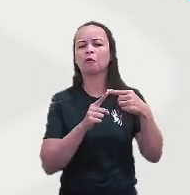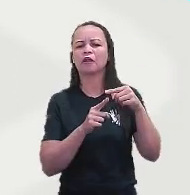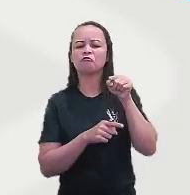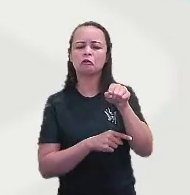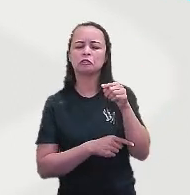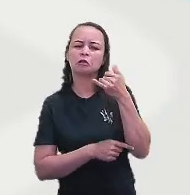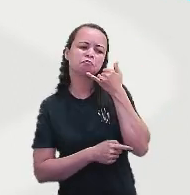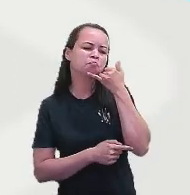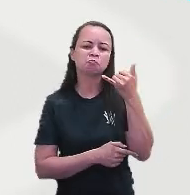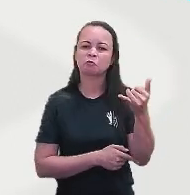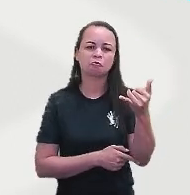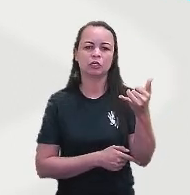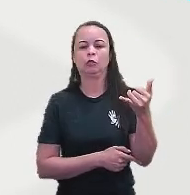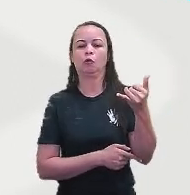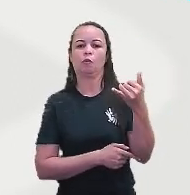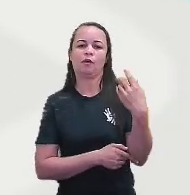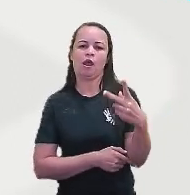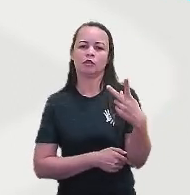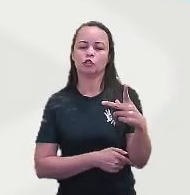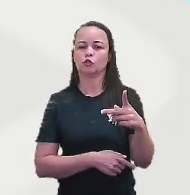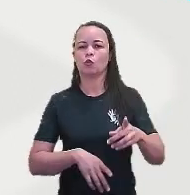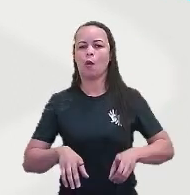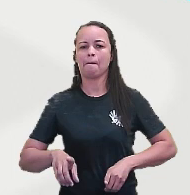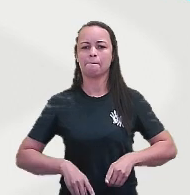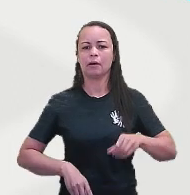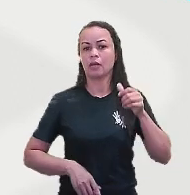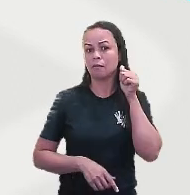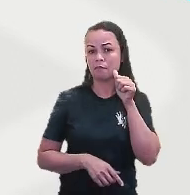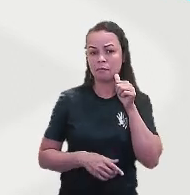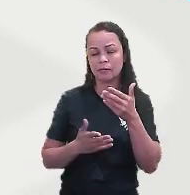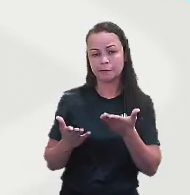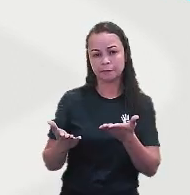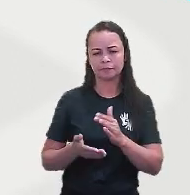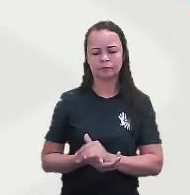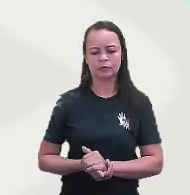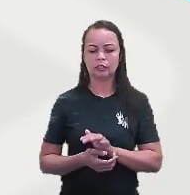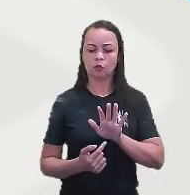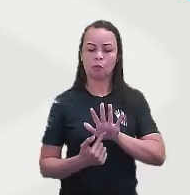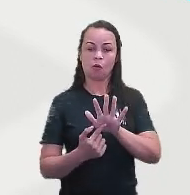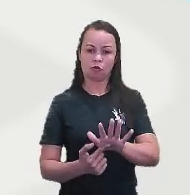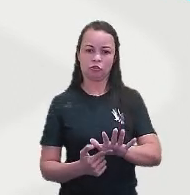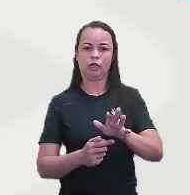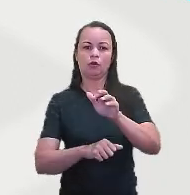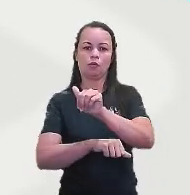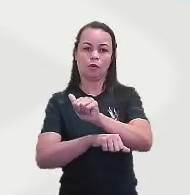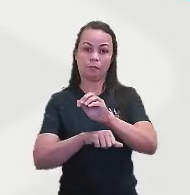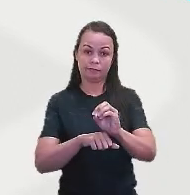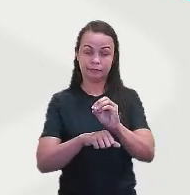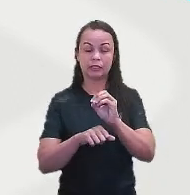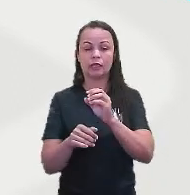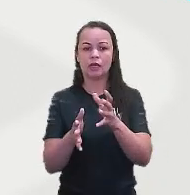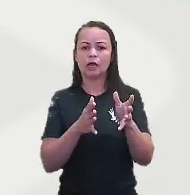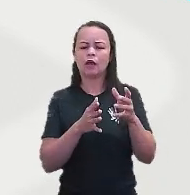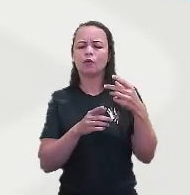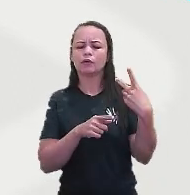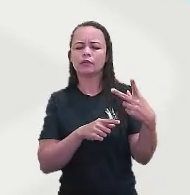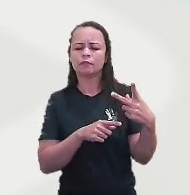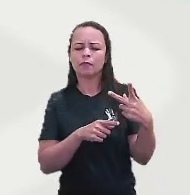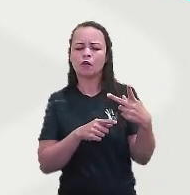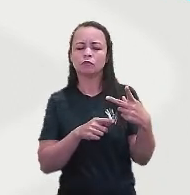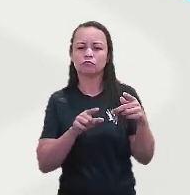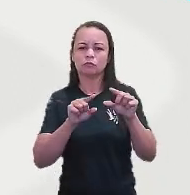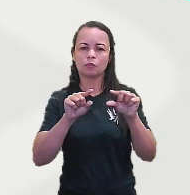ligado para sua prima. Então, temos aqui a presença do artigo, o que faz que essa palavrinha